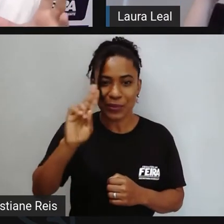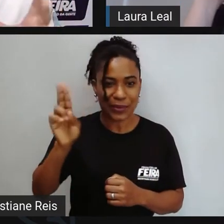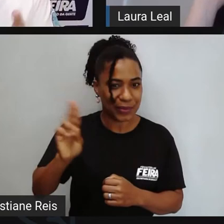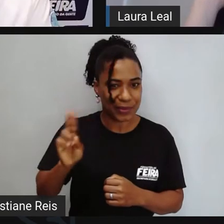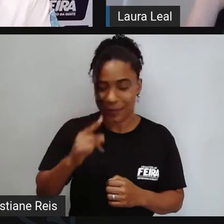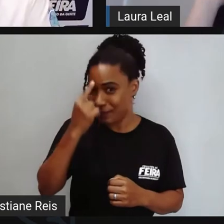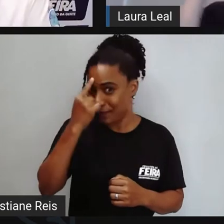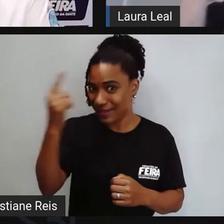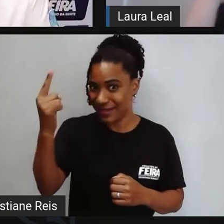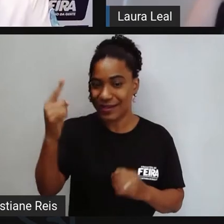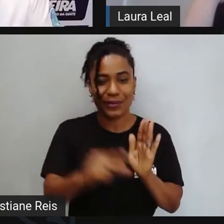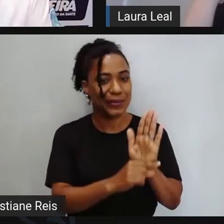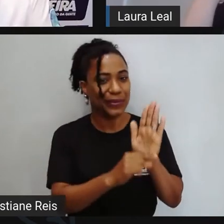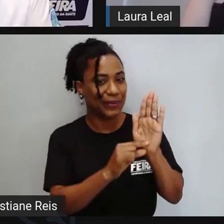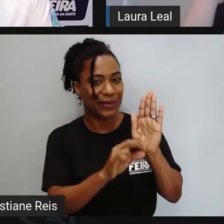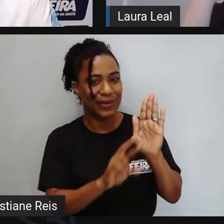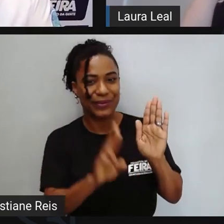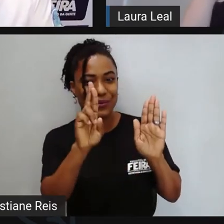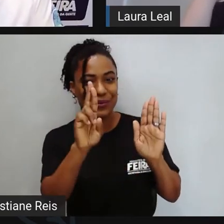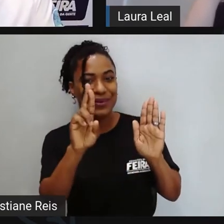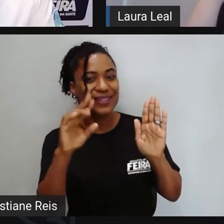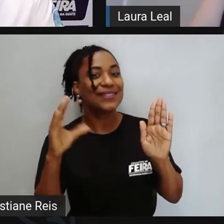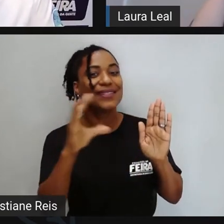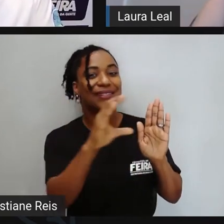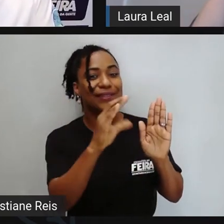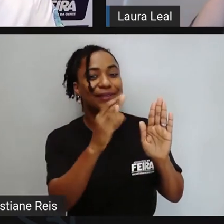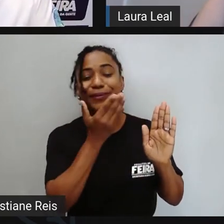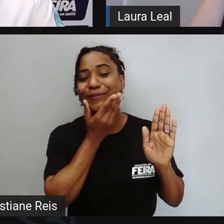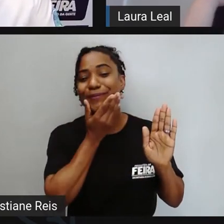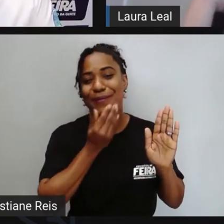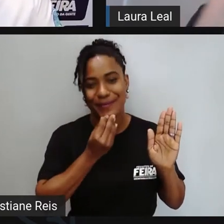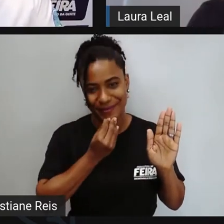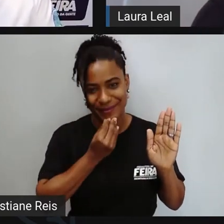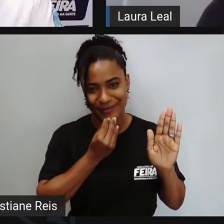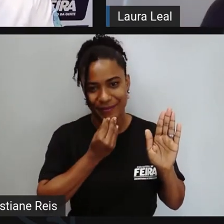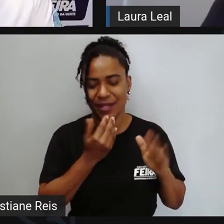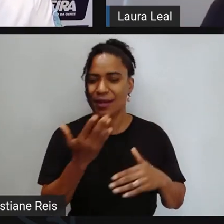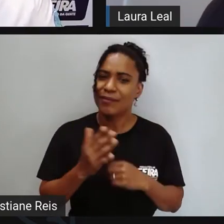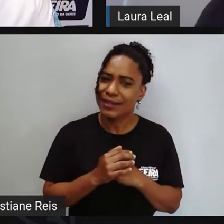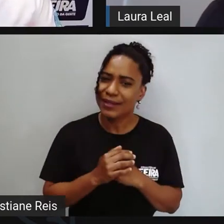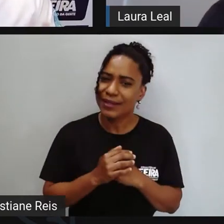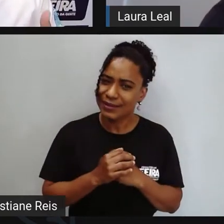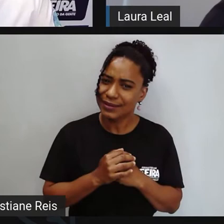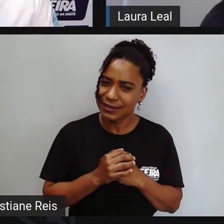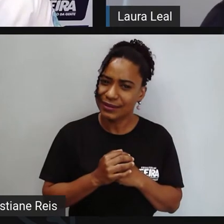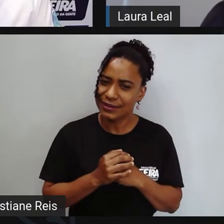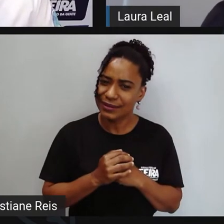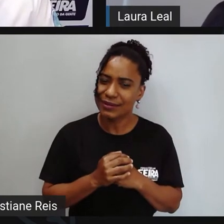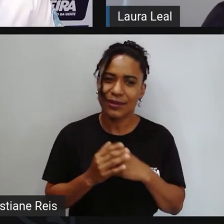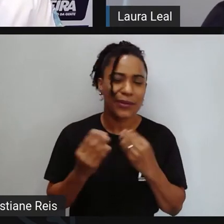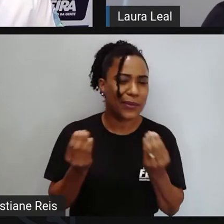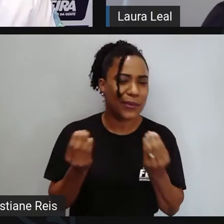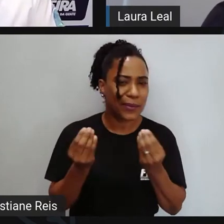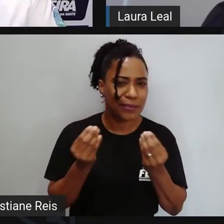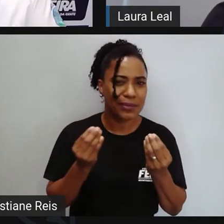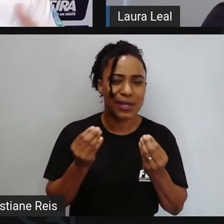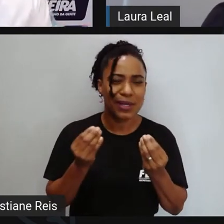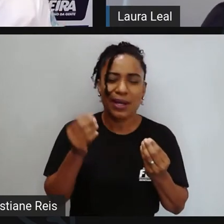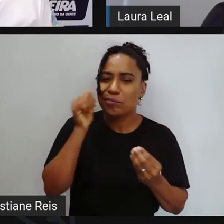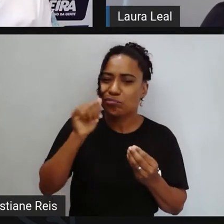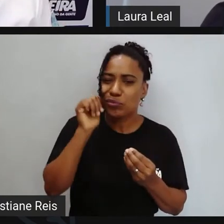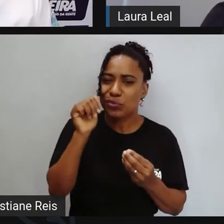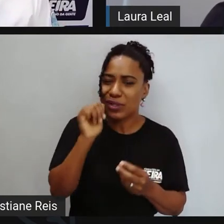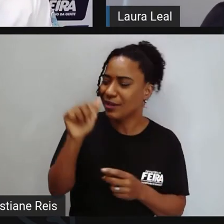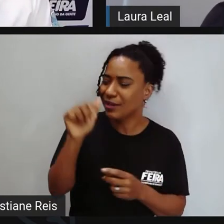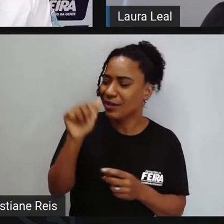imagens que vão vir, são imagens de homens, né? O que é que explica que a mulher seja tão invisibilizada na